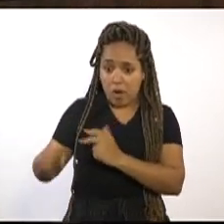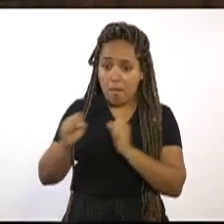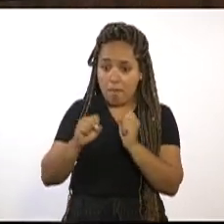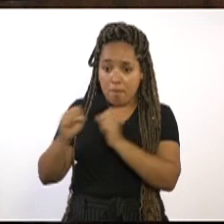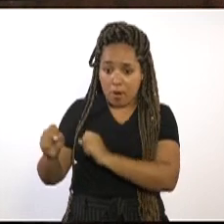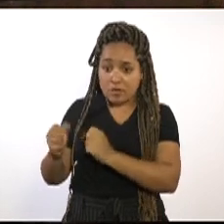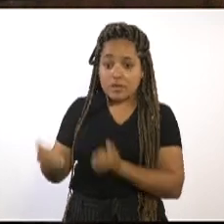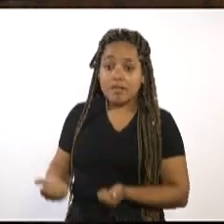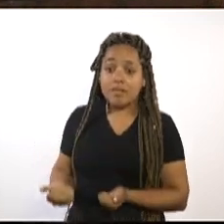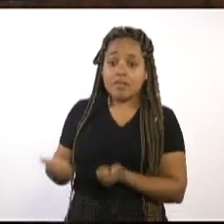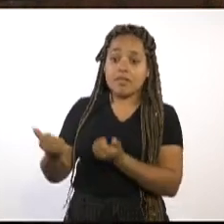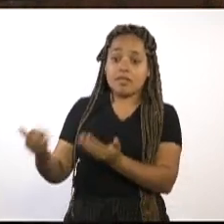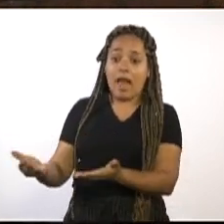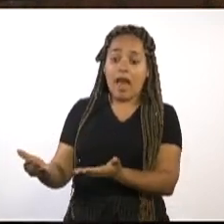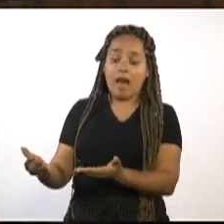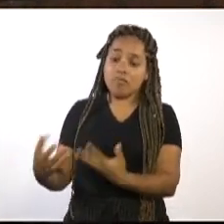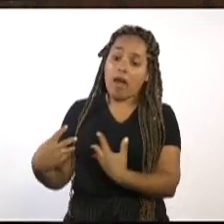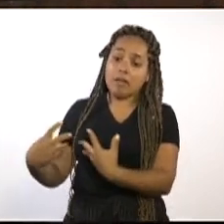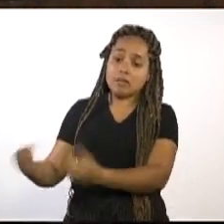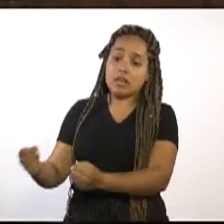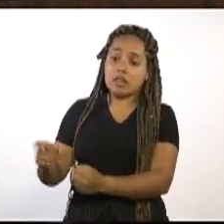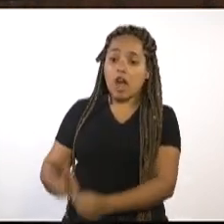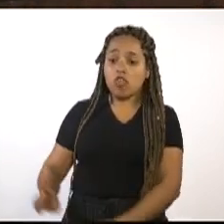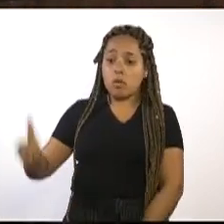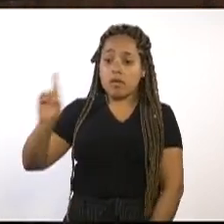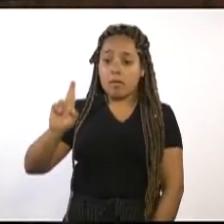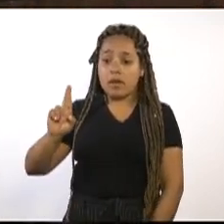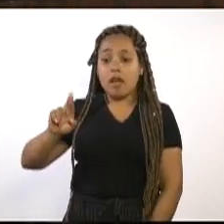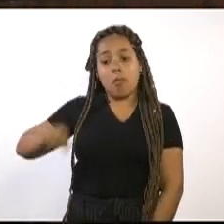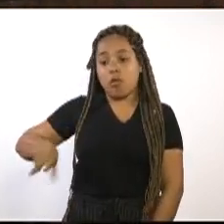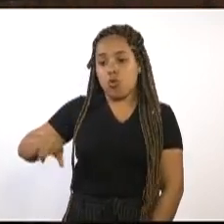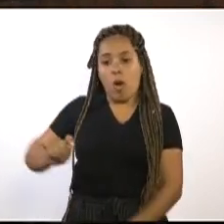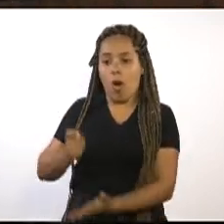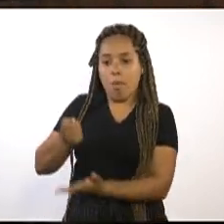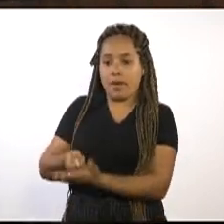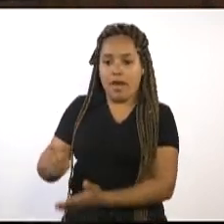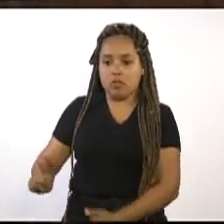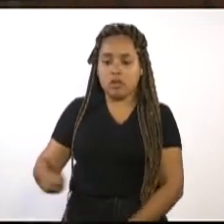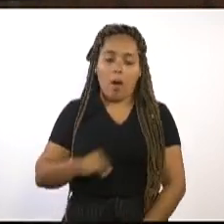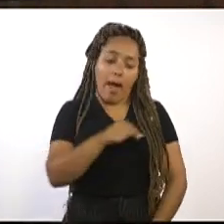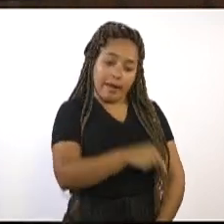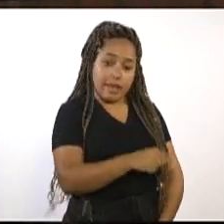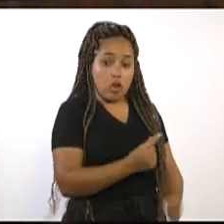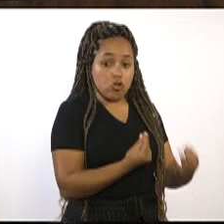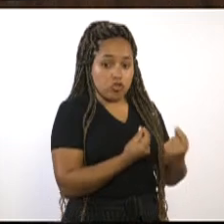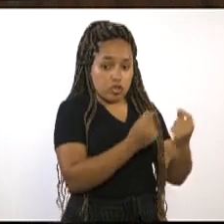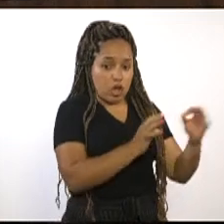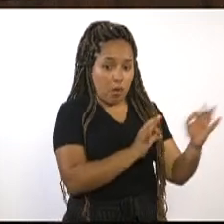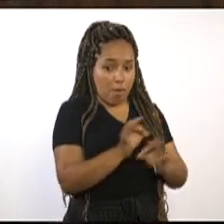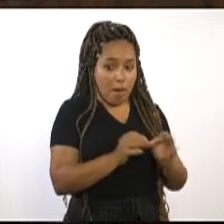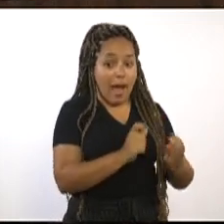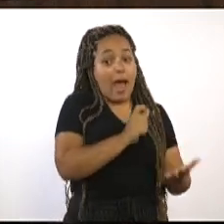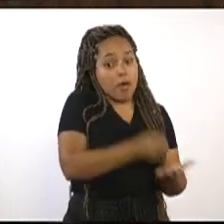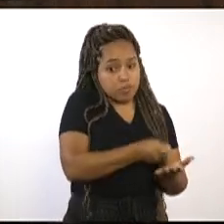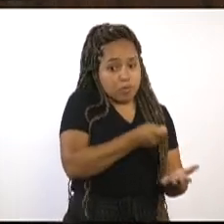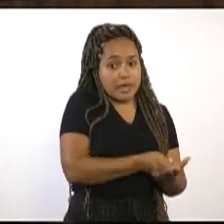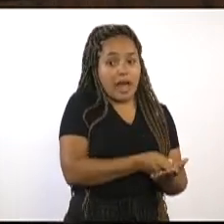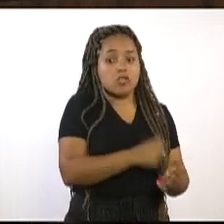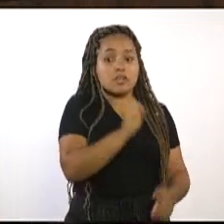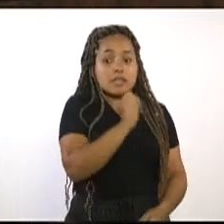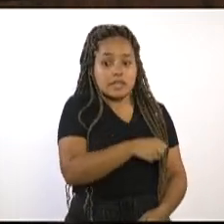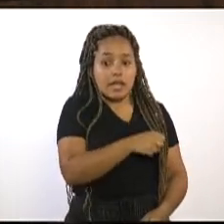obriga. É o caso do Brasil. Já o orçamento impositivo é aquele em que o Poder Executivo